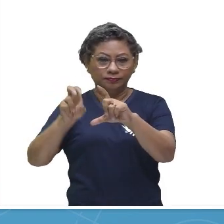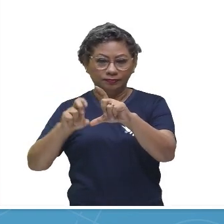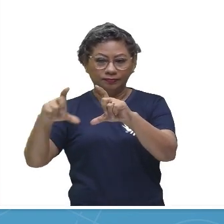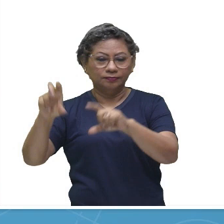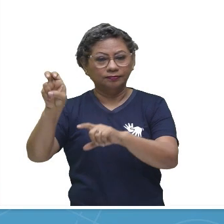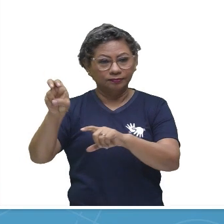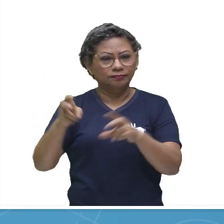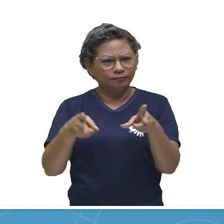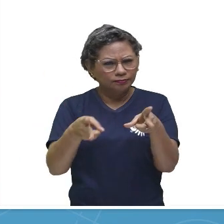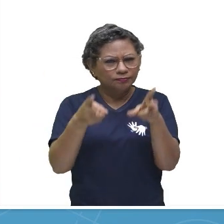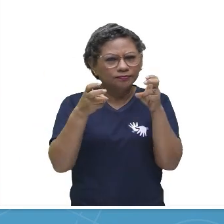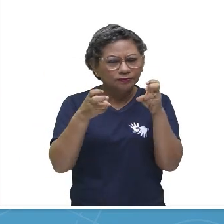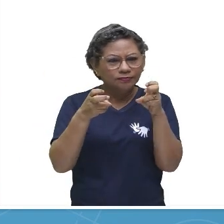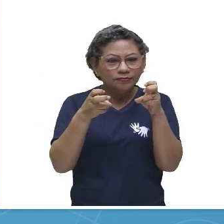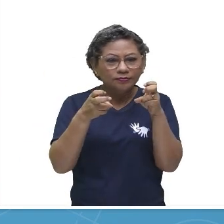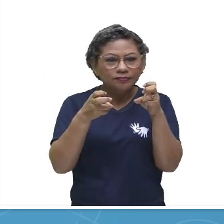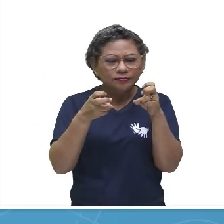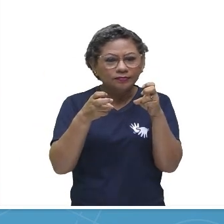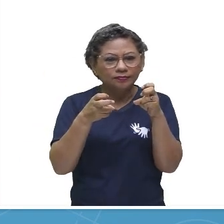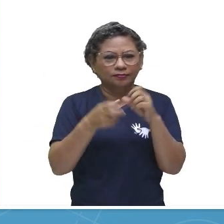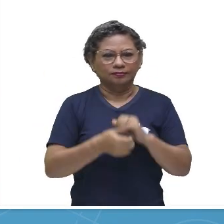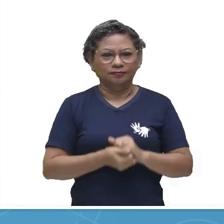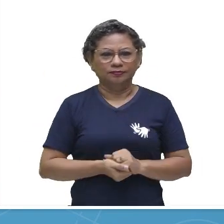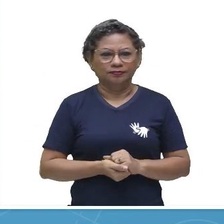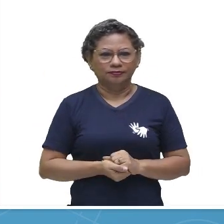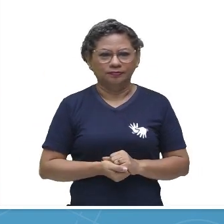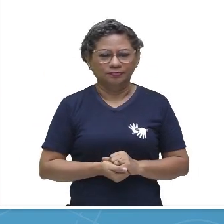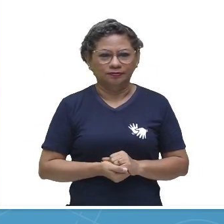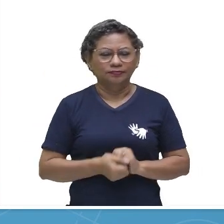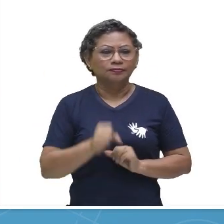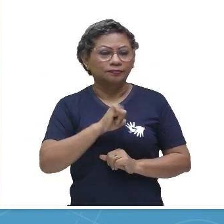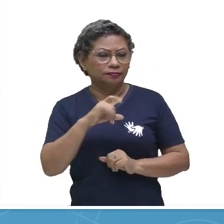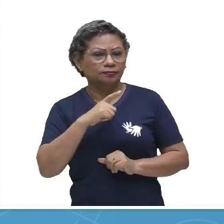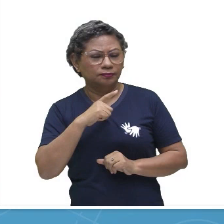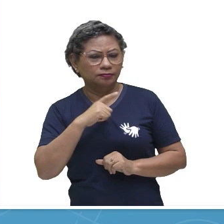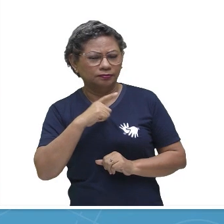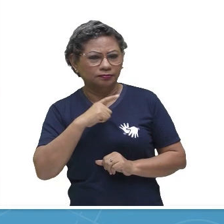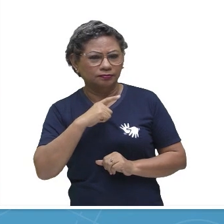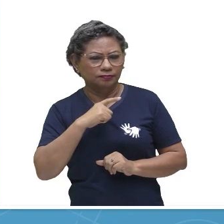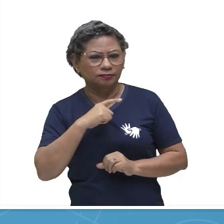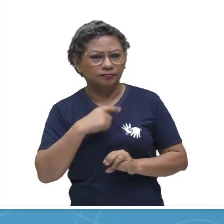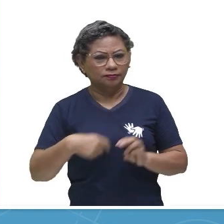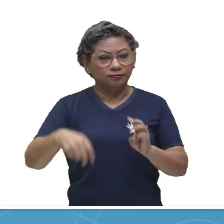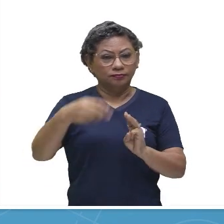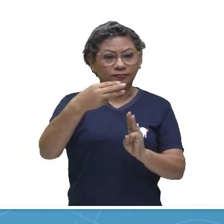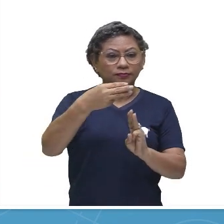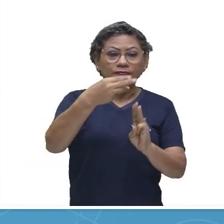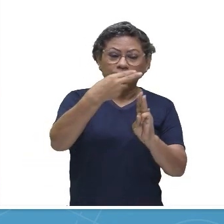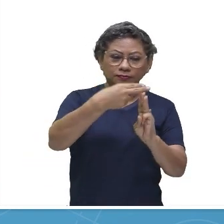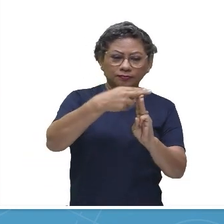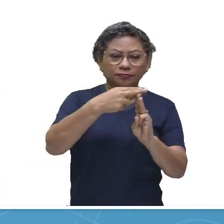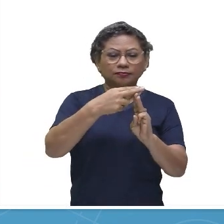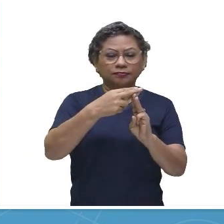que multiplica 3 quintos à quinta. Se vale para o produto, também vai valer para o quociente. 7 nonos dividido por